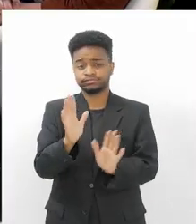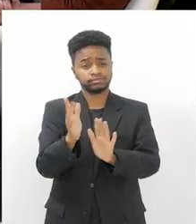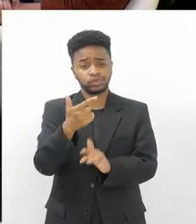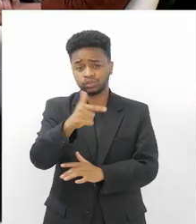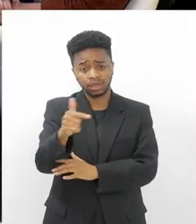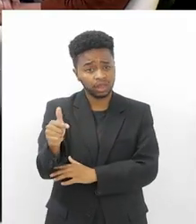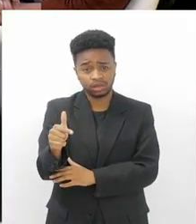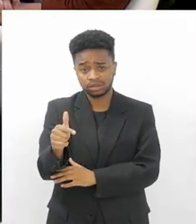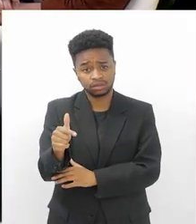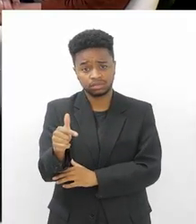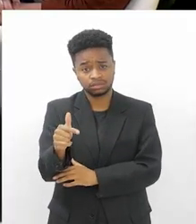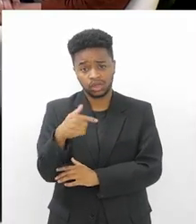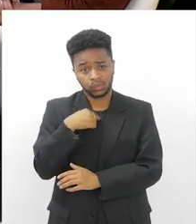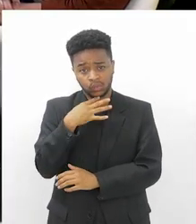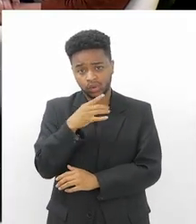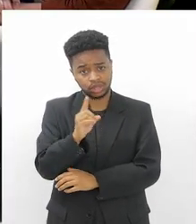sozinha.